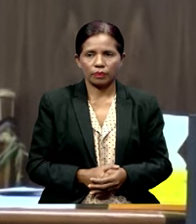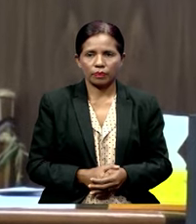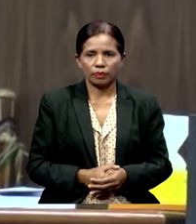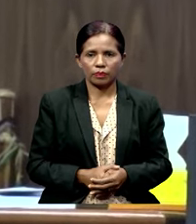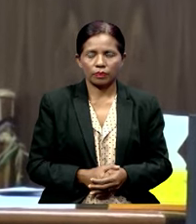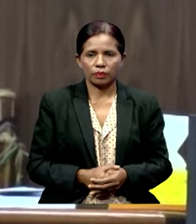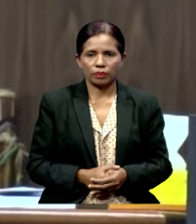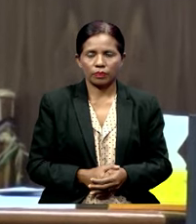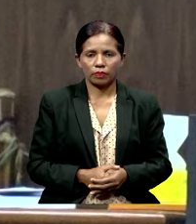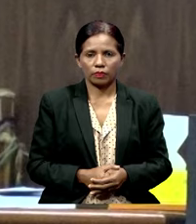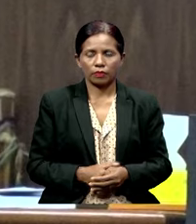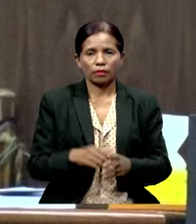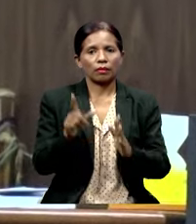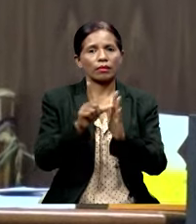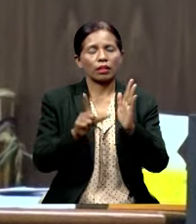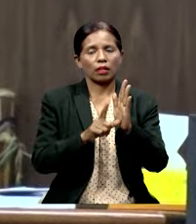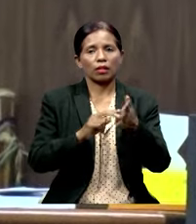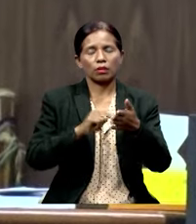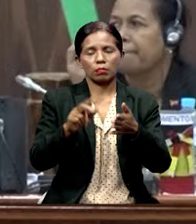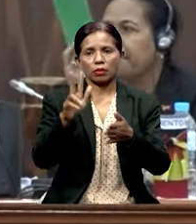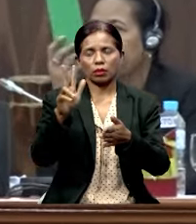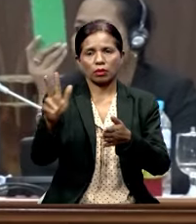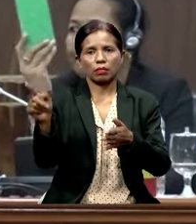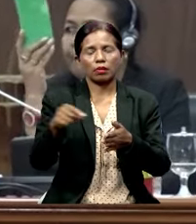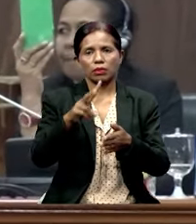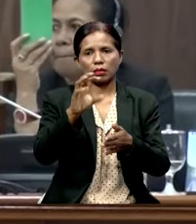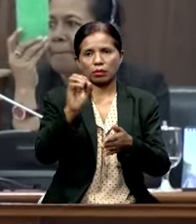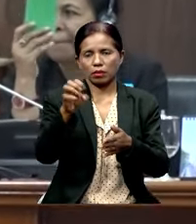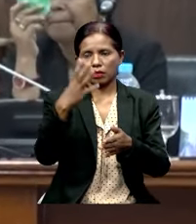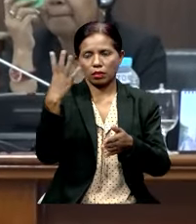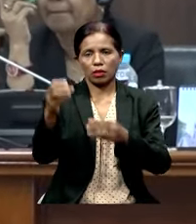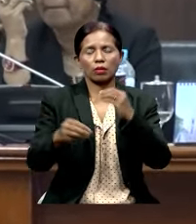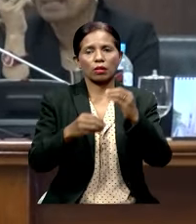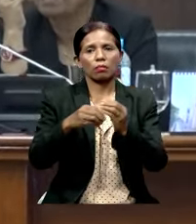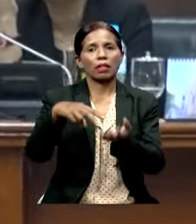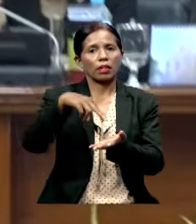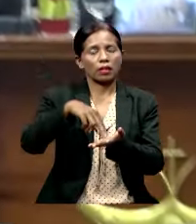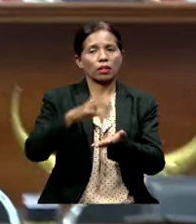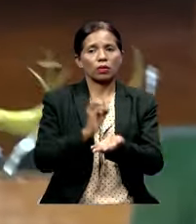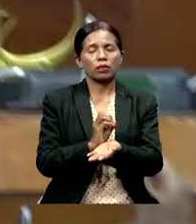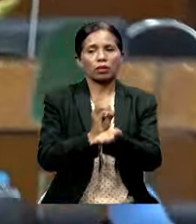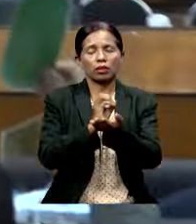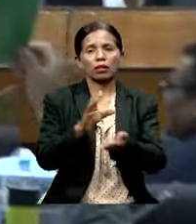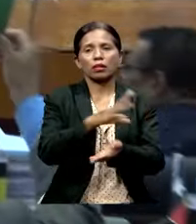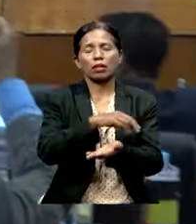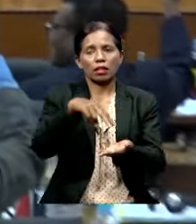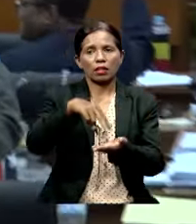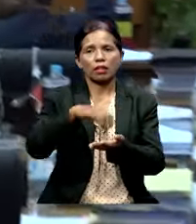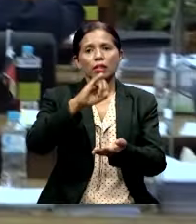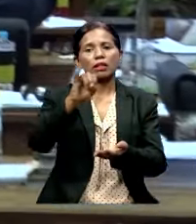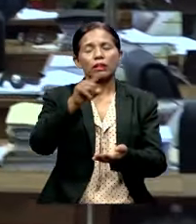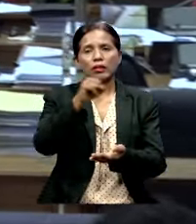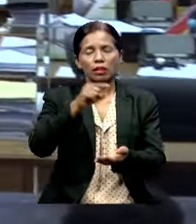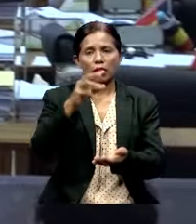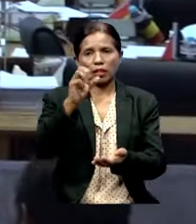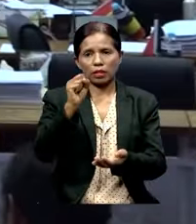Alteração da Toluk, Lei número Toluk Bararih, Rua São Estrenhat, com a criação a Raiowa no estabelecimento GSM e a debate final global